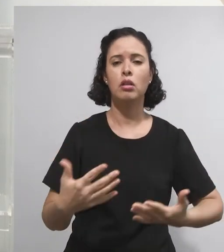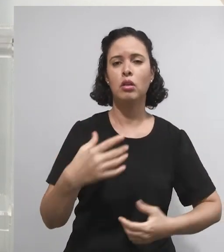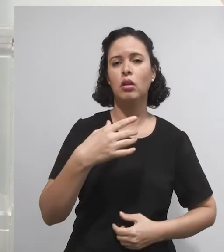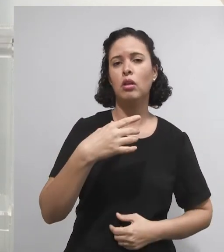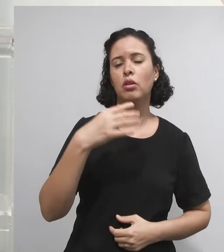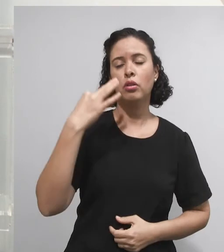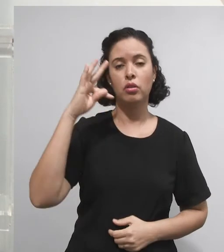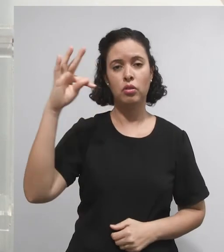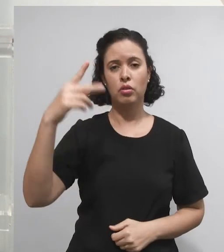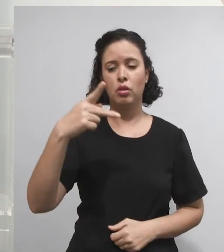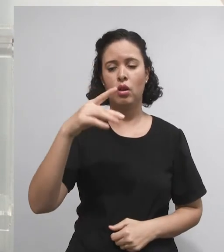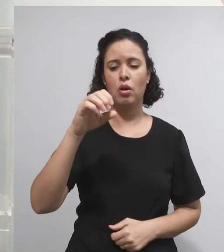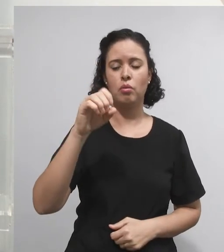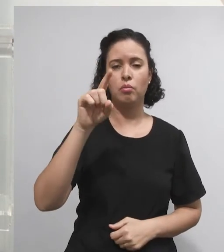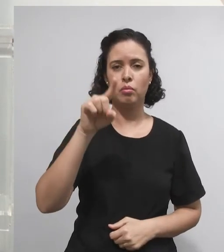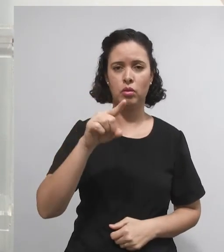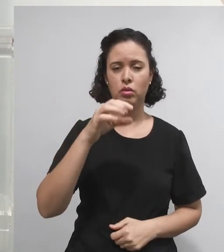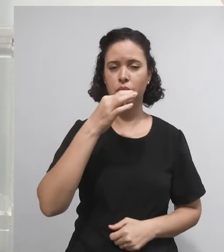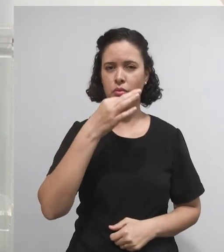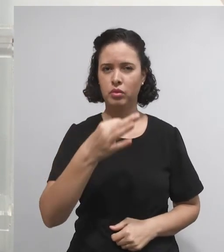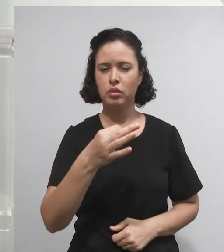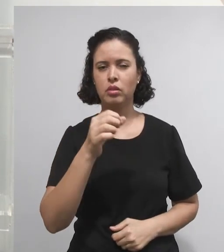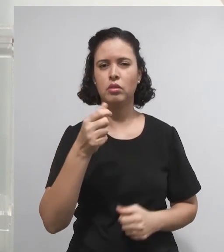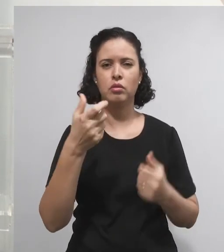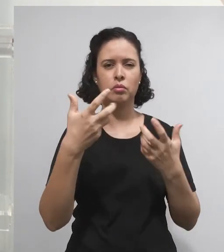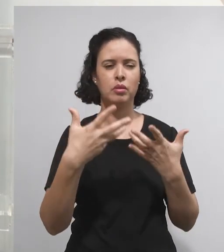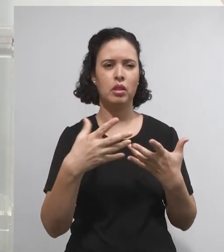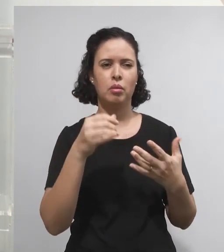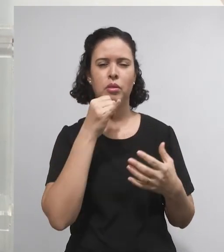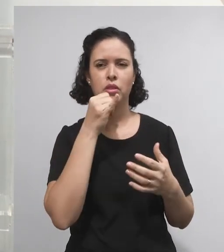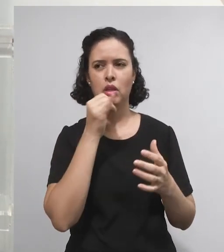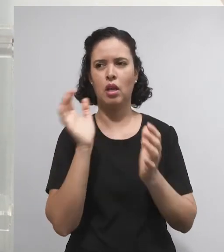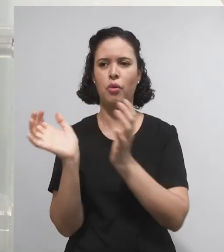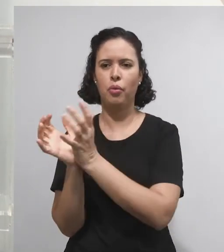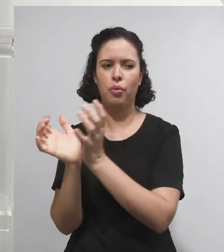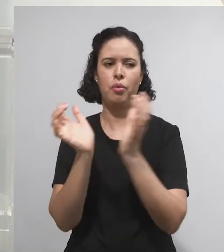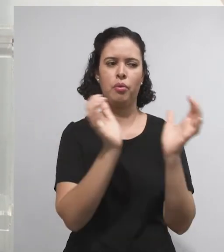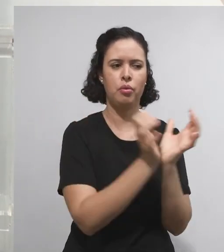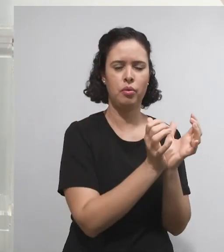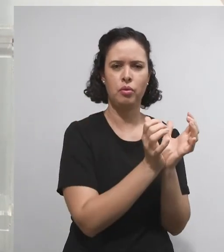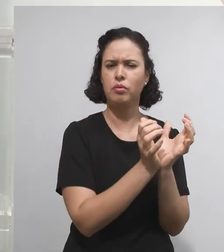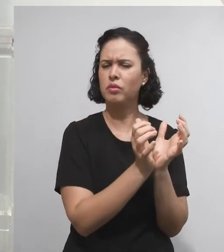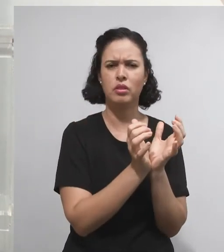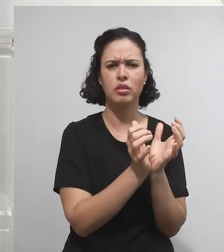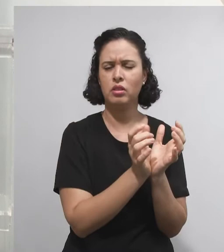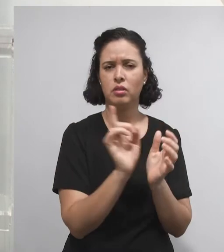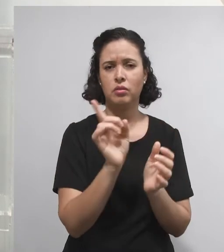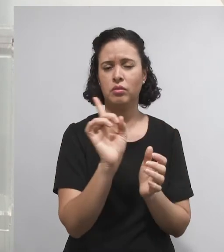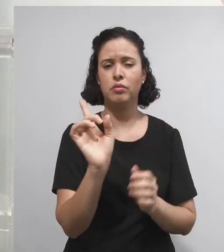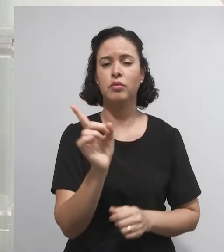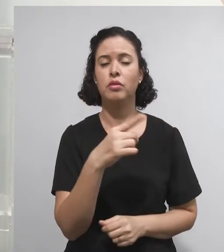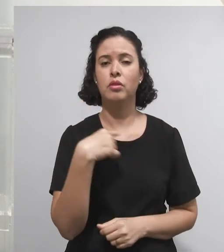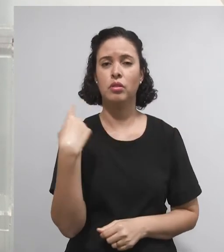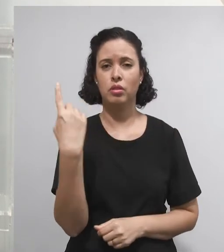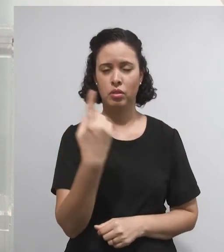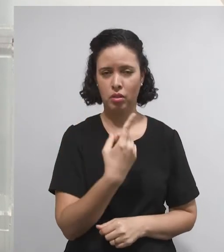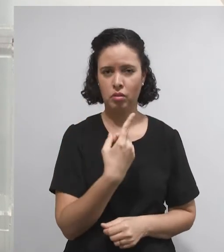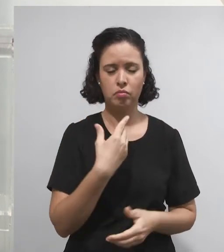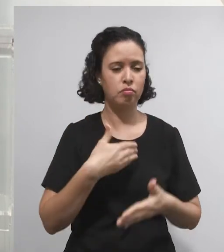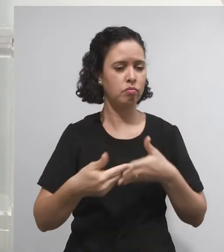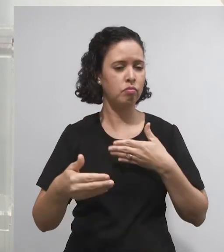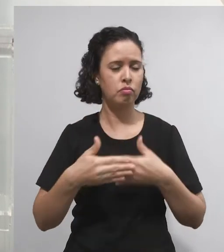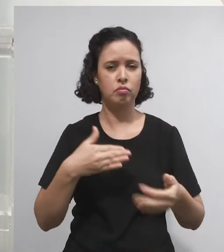teoria pós-crítica, ele não vai falar muito da ideia de uma classe dominante e uma classe dominada. Ele fala que nós somos